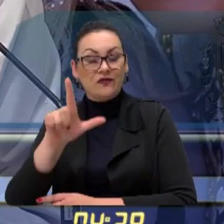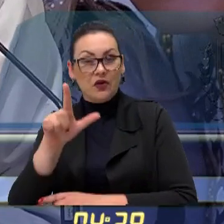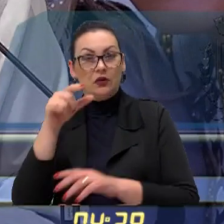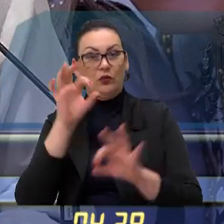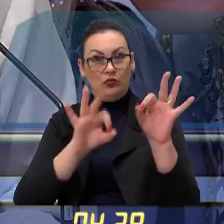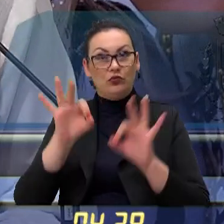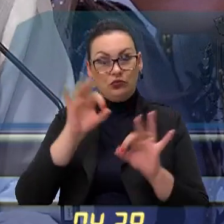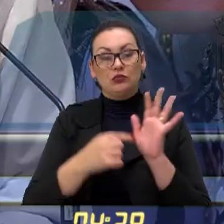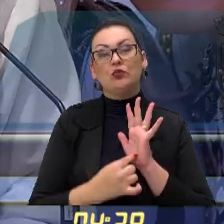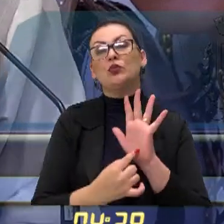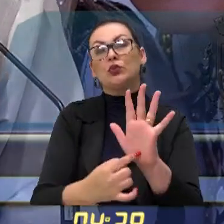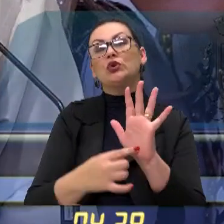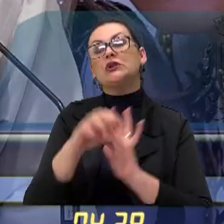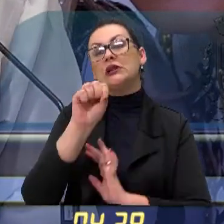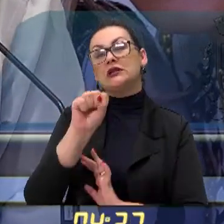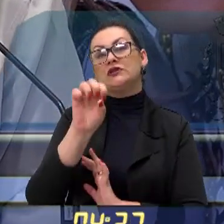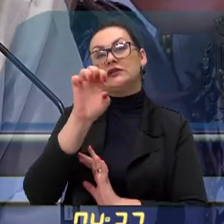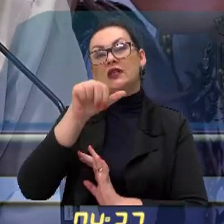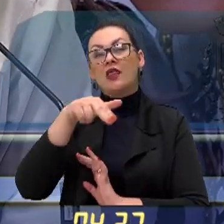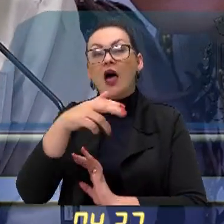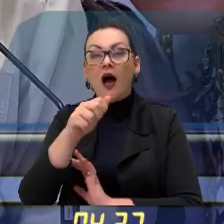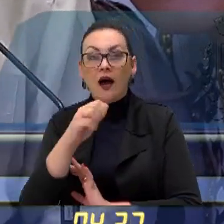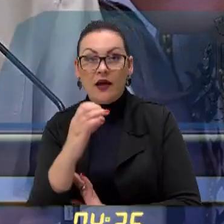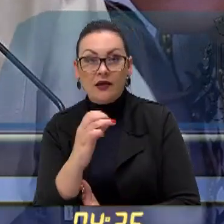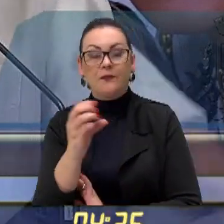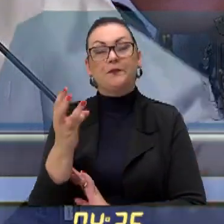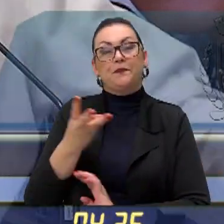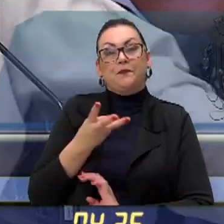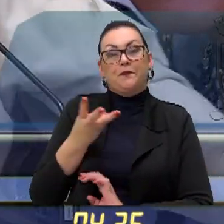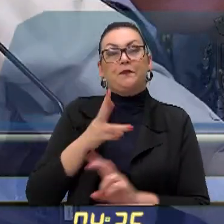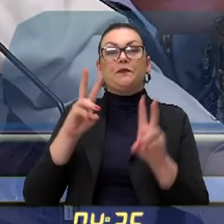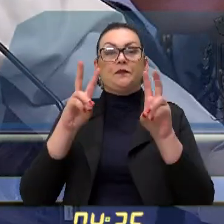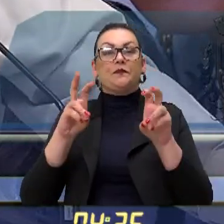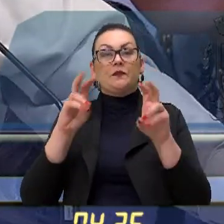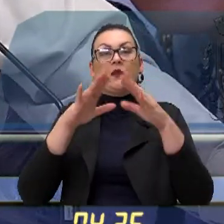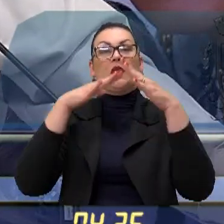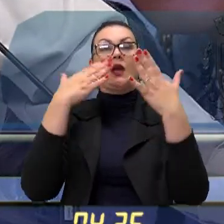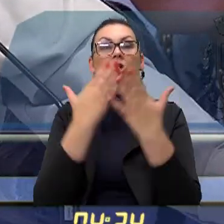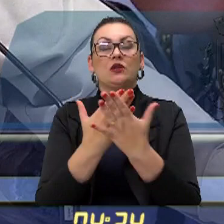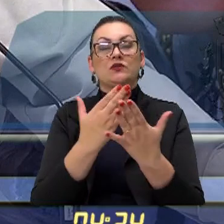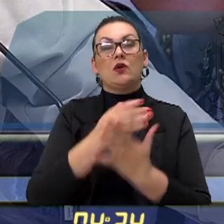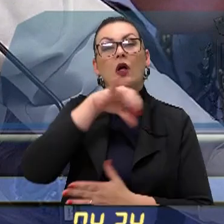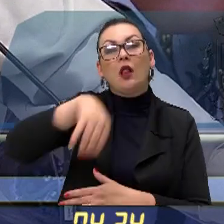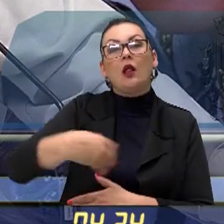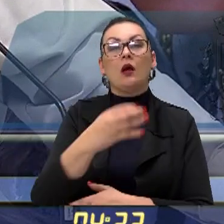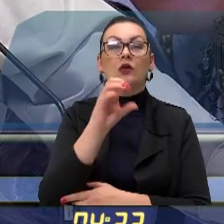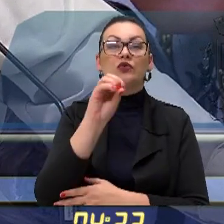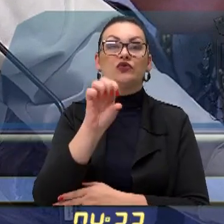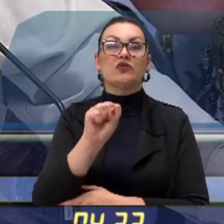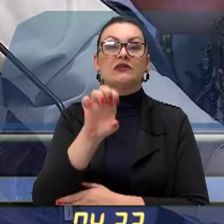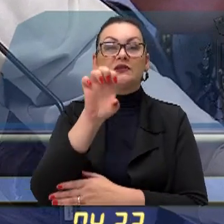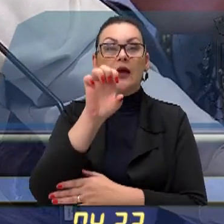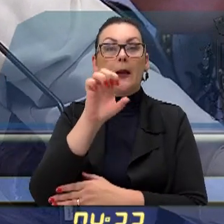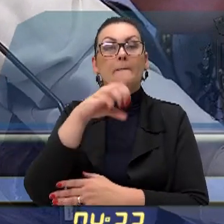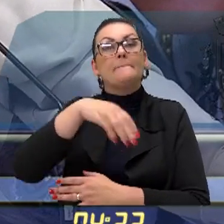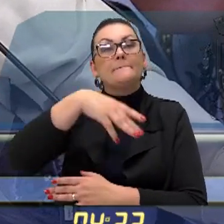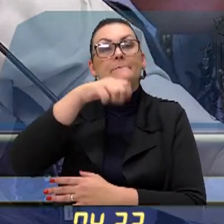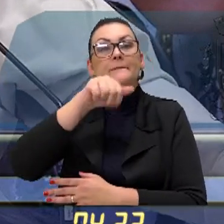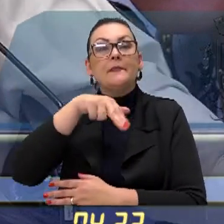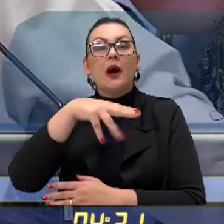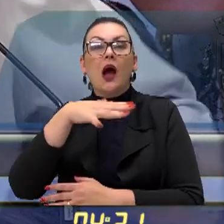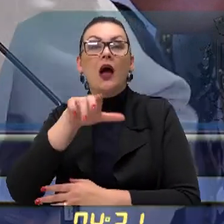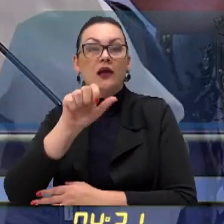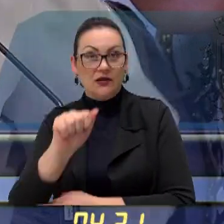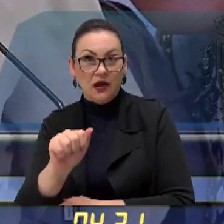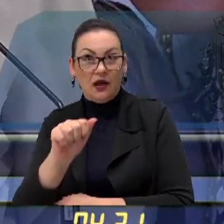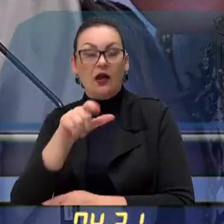do SENAC. E o terceiro assunto se relaciona à Escola Estadual José Mânica. Tem um ensino